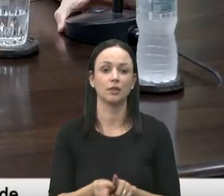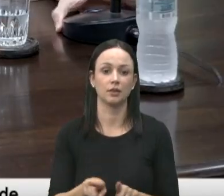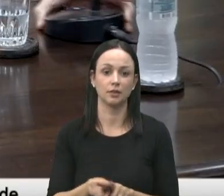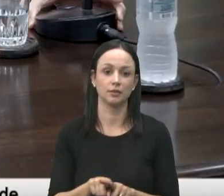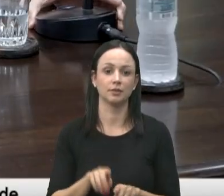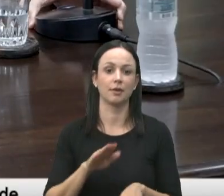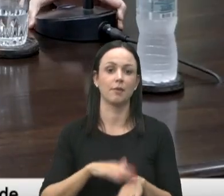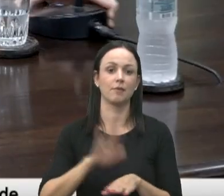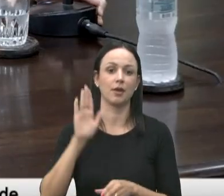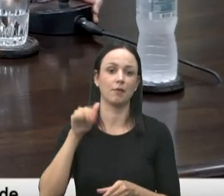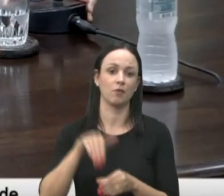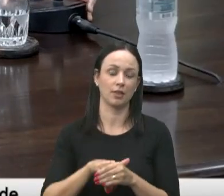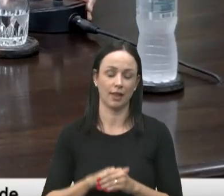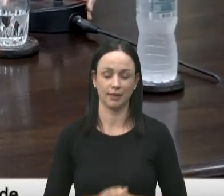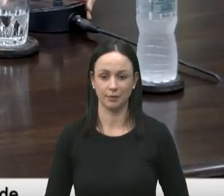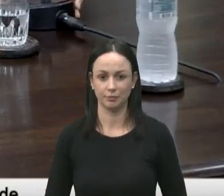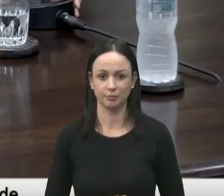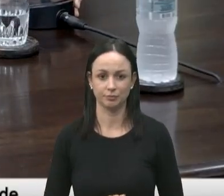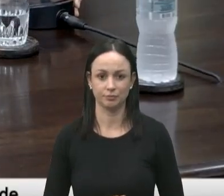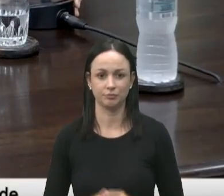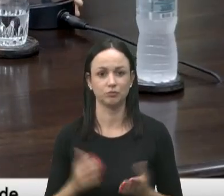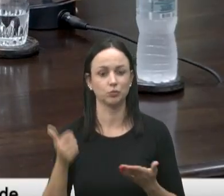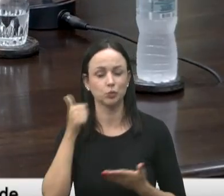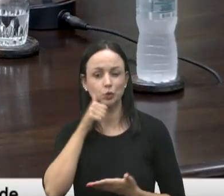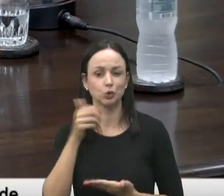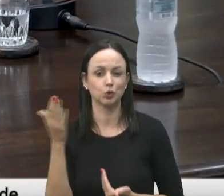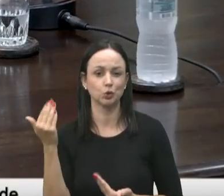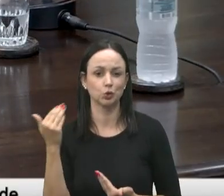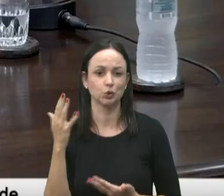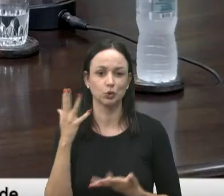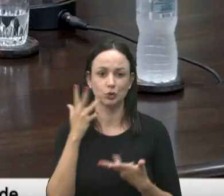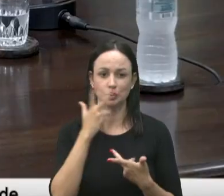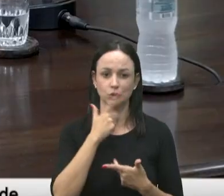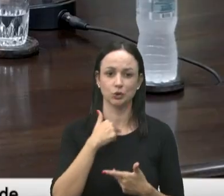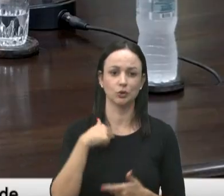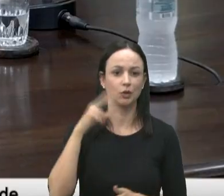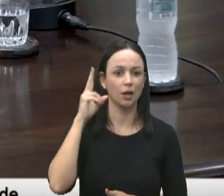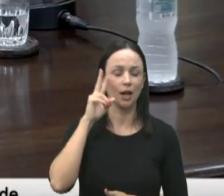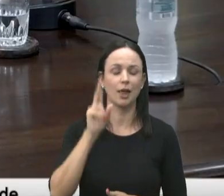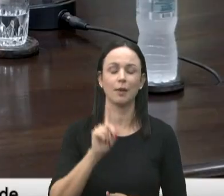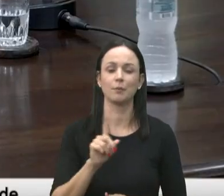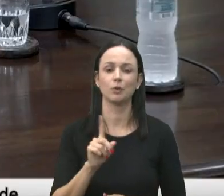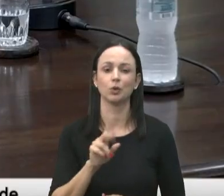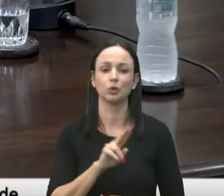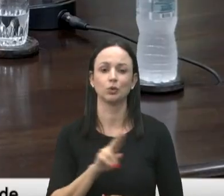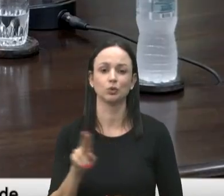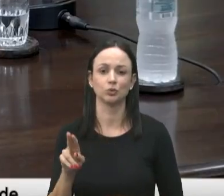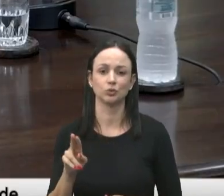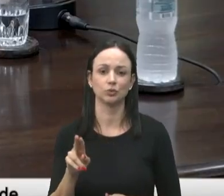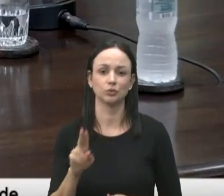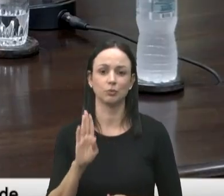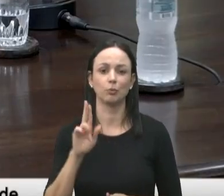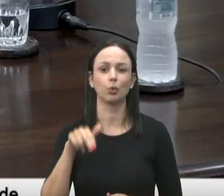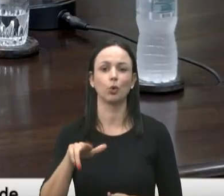a mais votada. Jovem, coisa mais linda, não estou conseguindo lembrar o nome, mas...